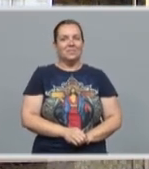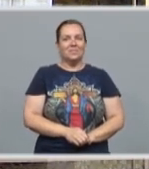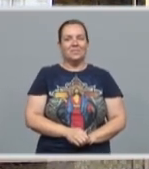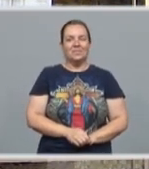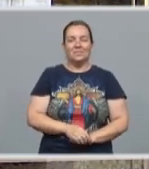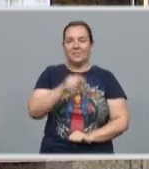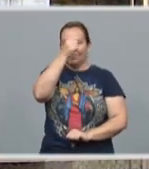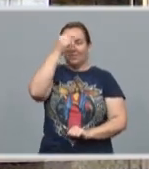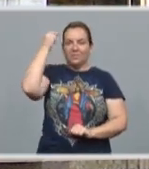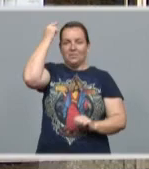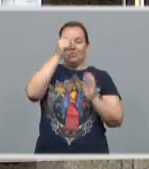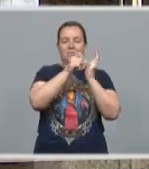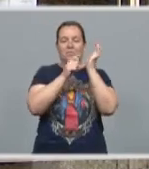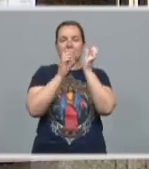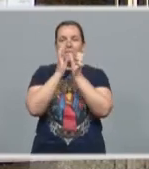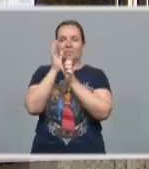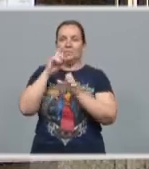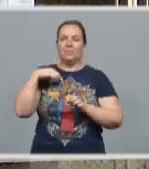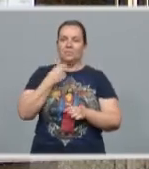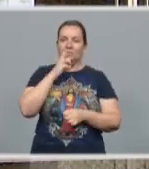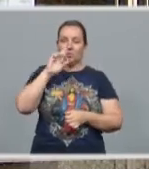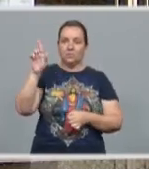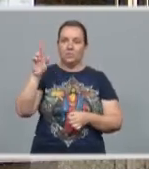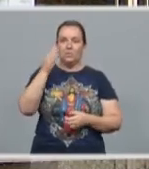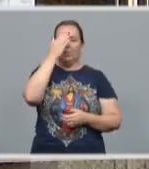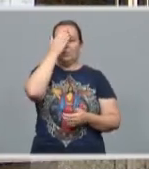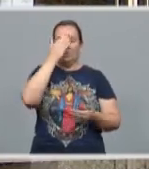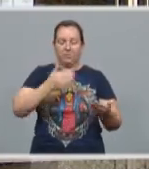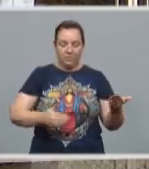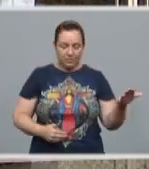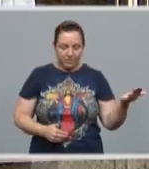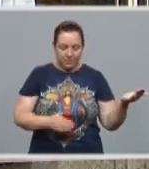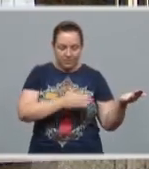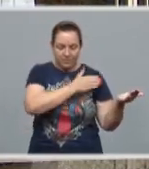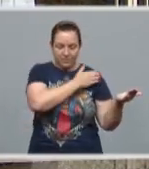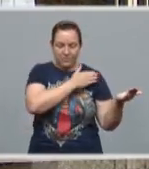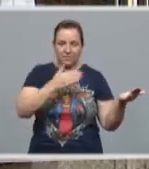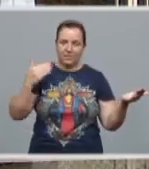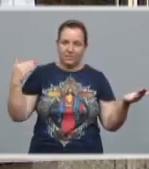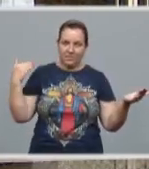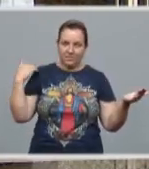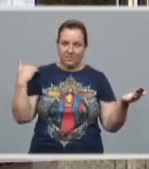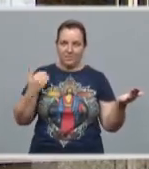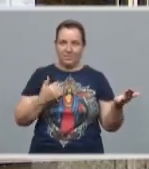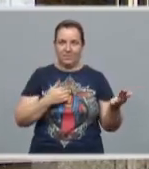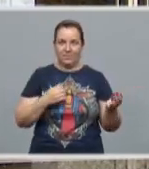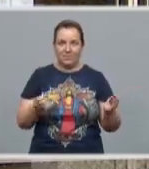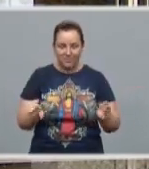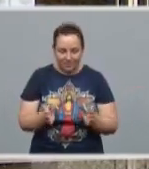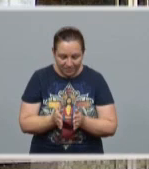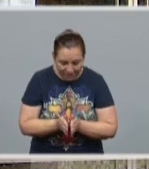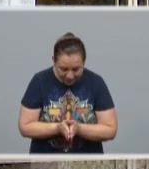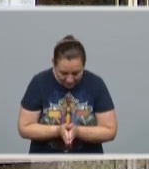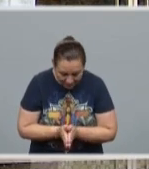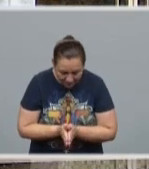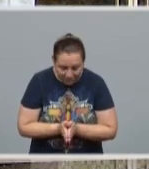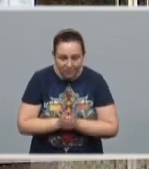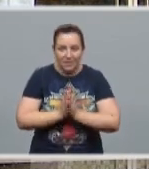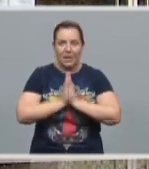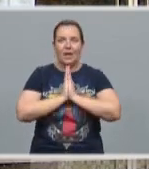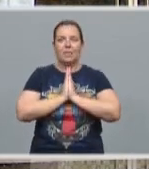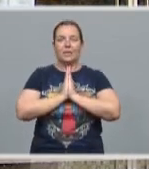Nas Santas Chagas de nosso Senhor, o Pai, Filho e Espírito